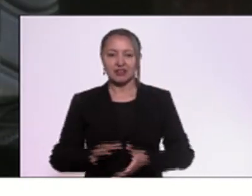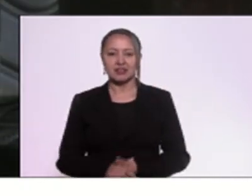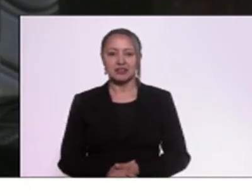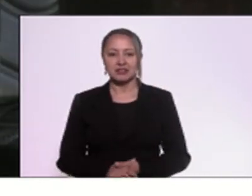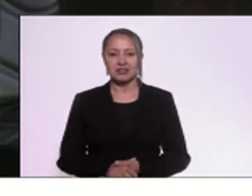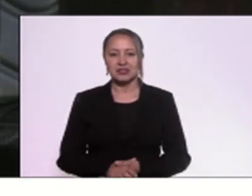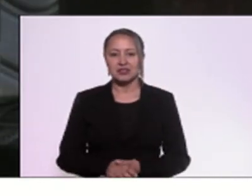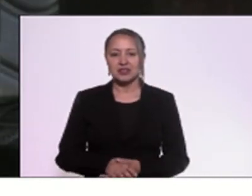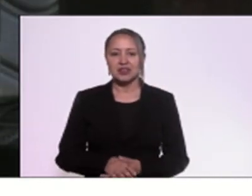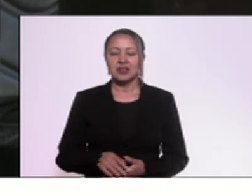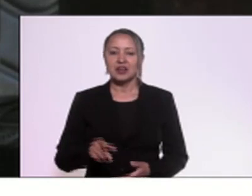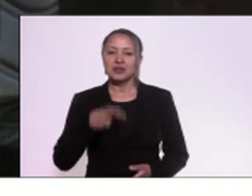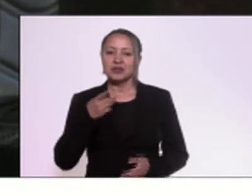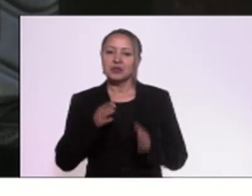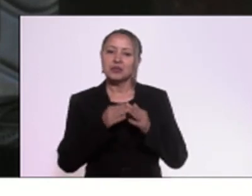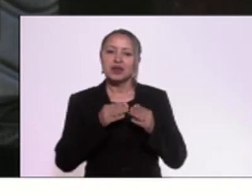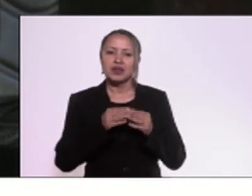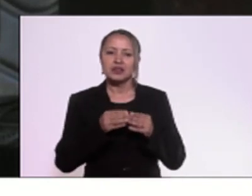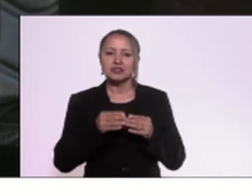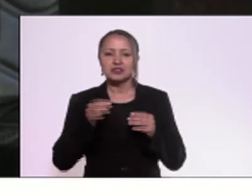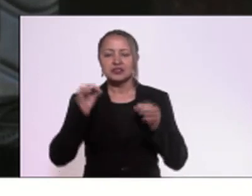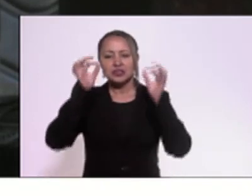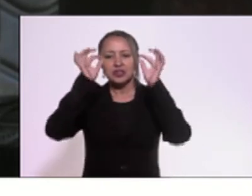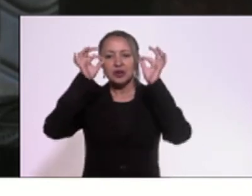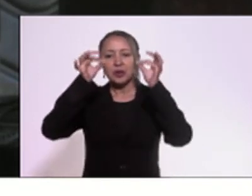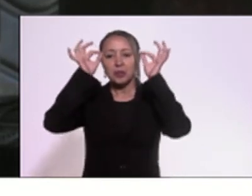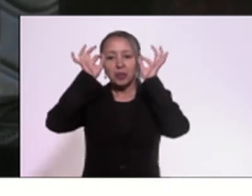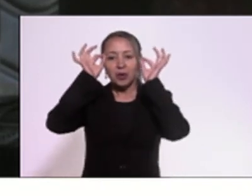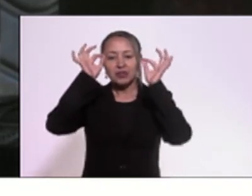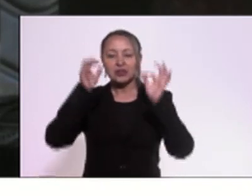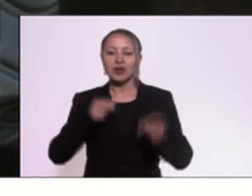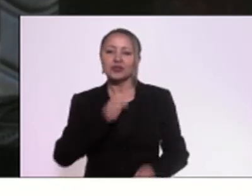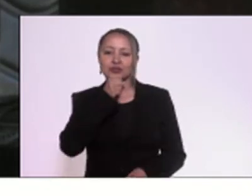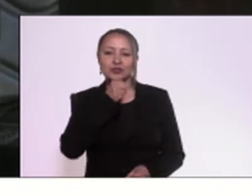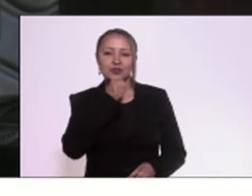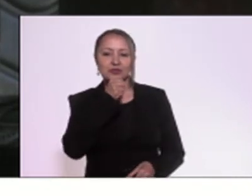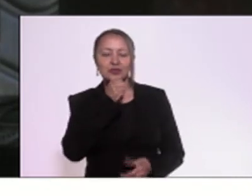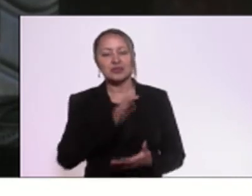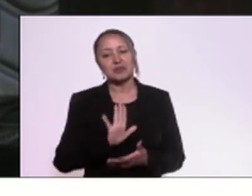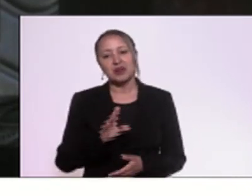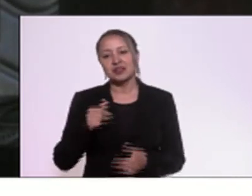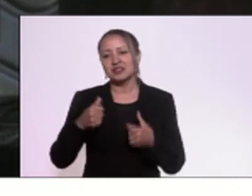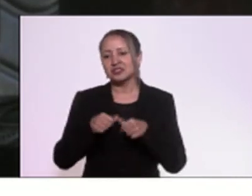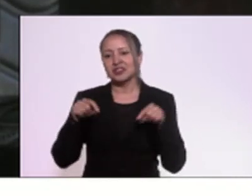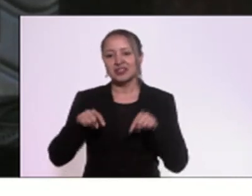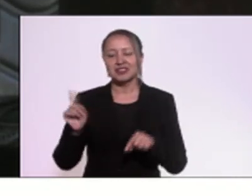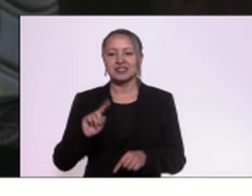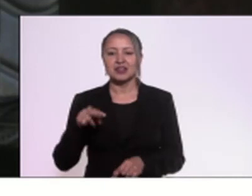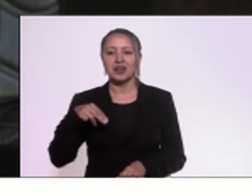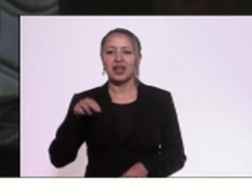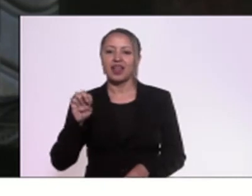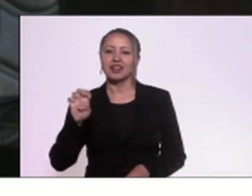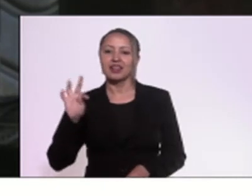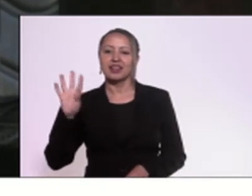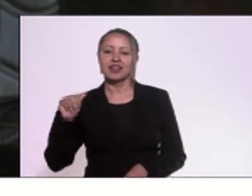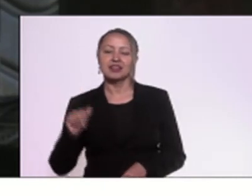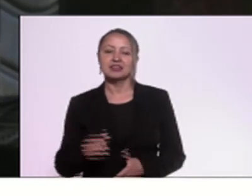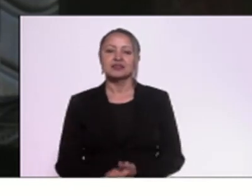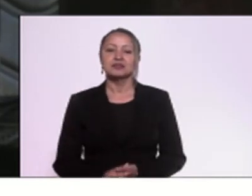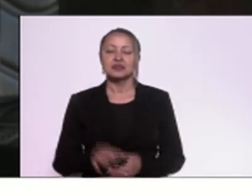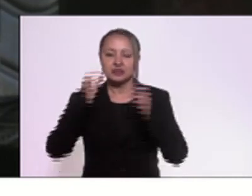reconhecimento lá do Ponto Cine, e agora deputado federal, não podia estar aqui conosco hoje. Mais um gesto